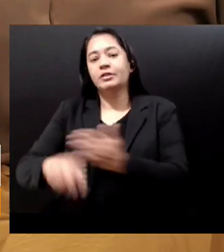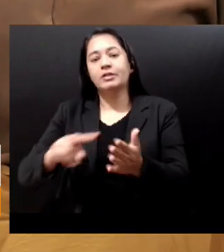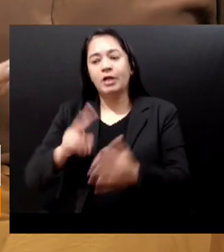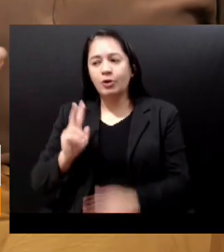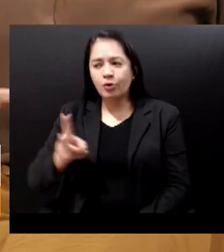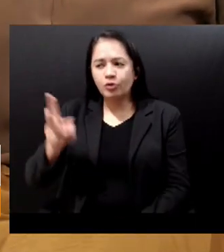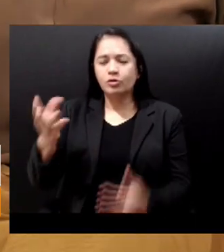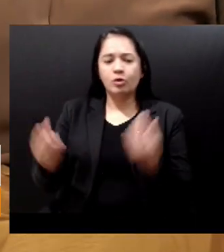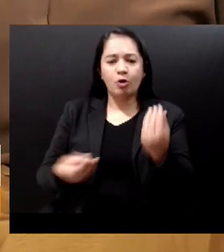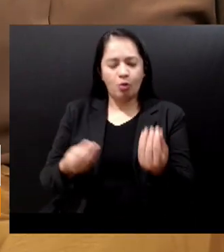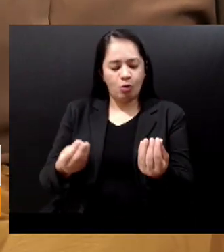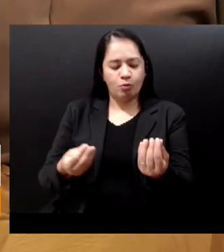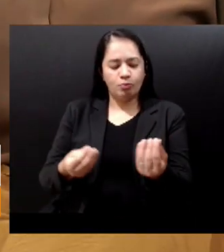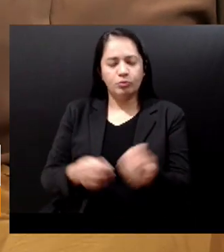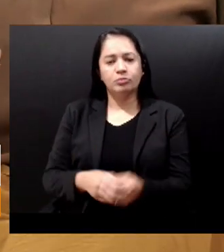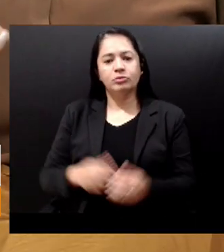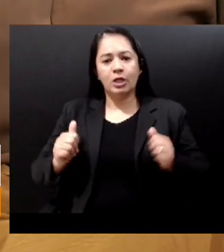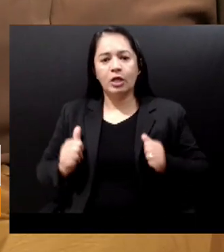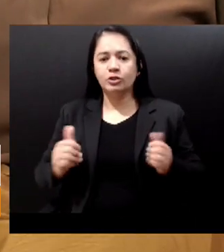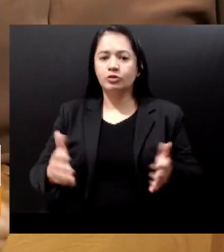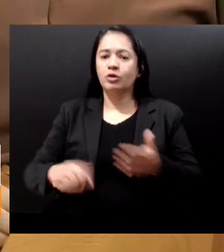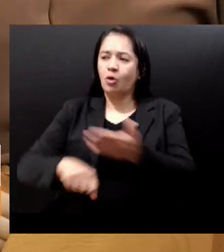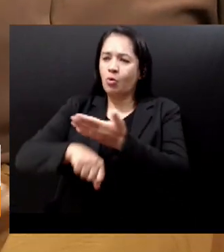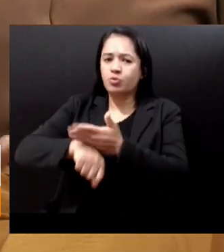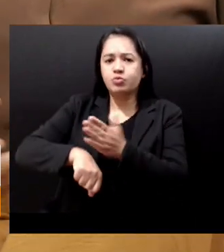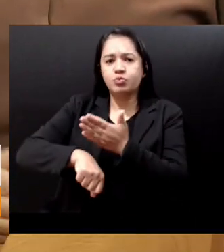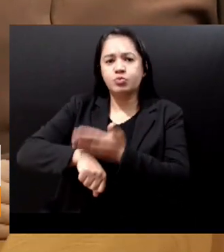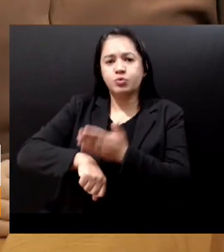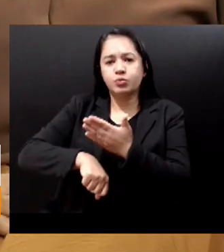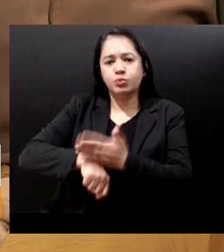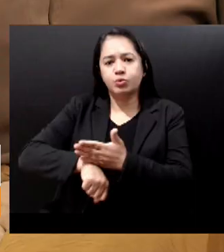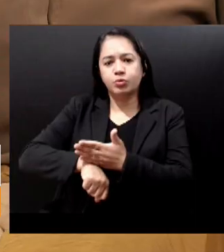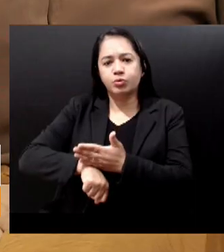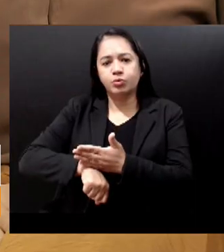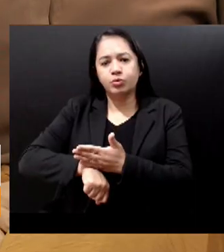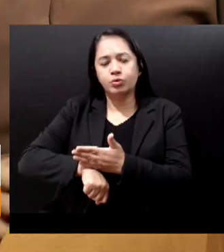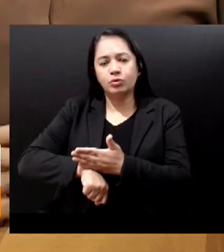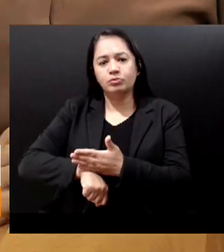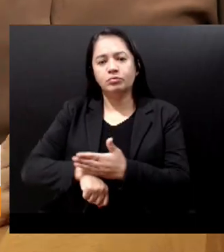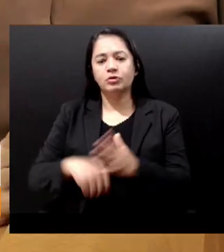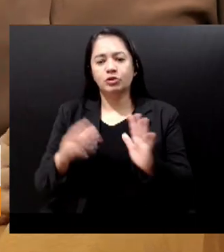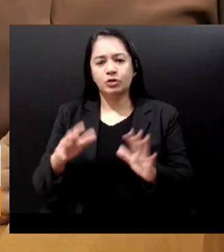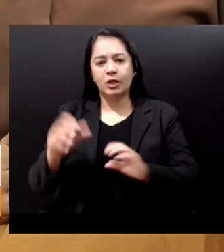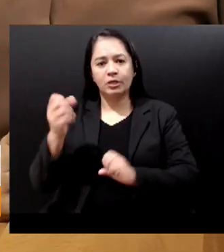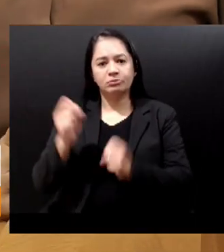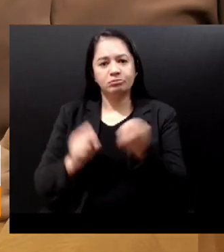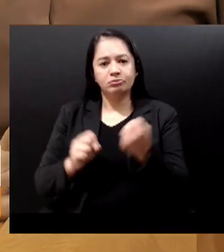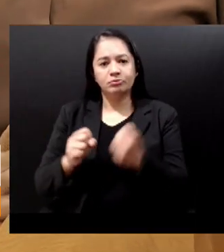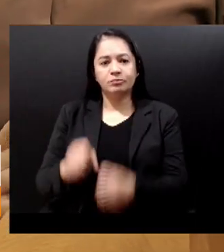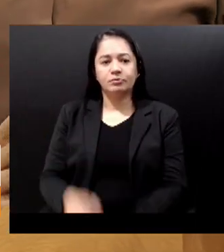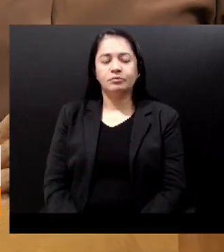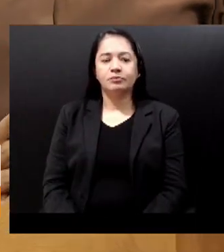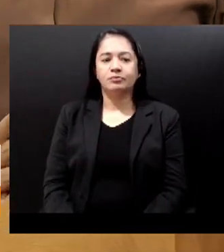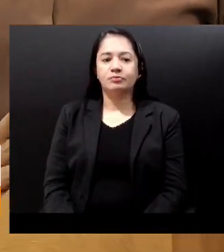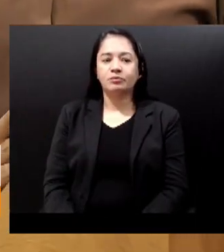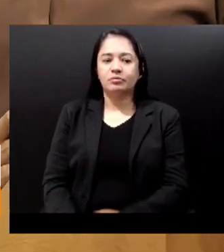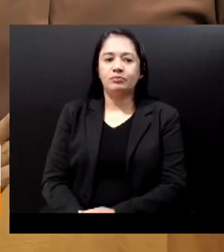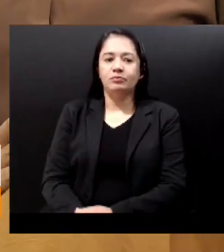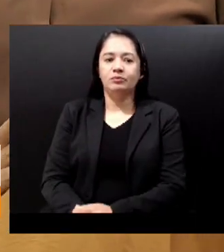ato de praticar algo, né, que está, no caso, a atividade física? Vamos lá, com